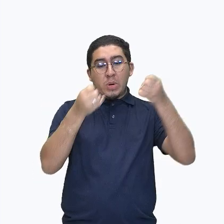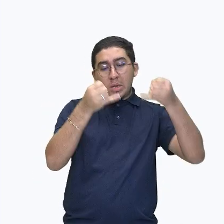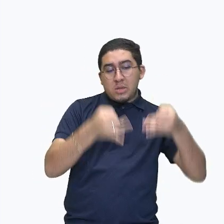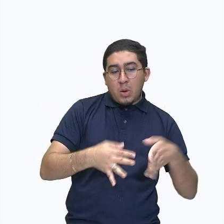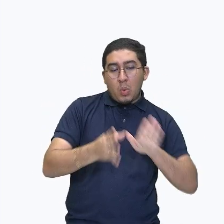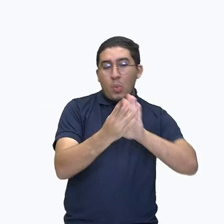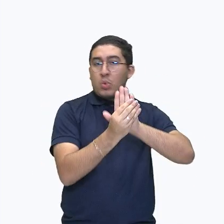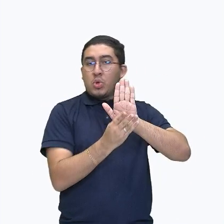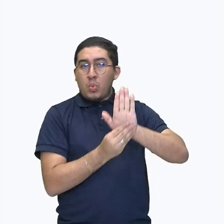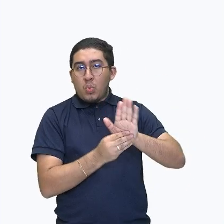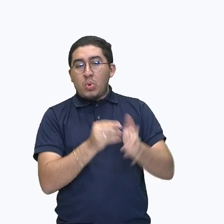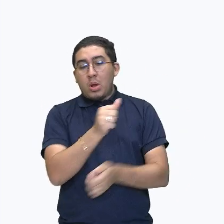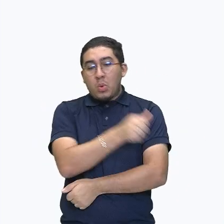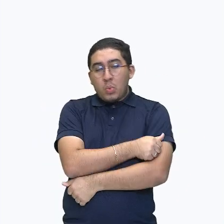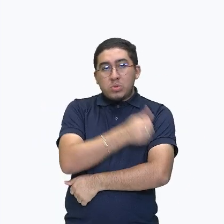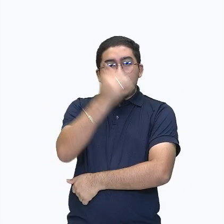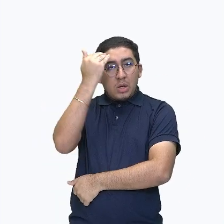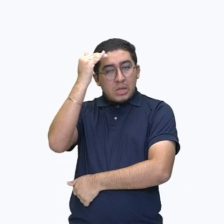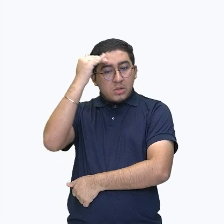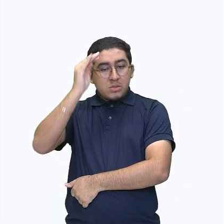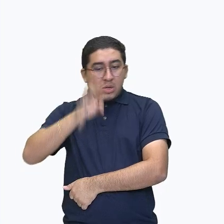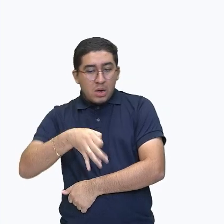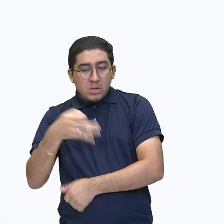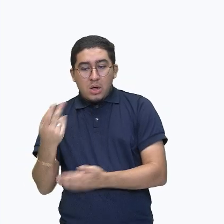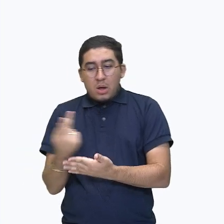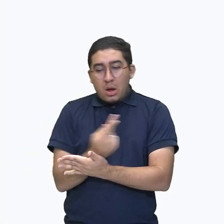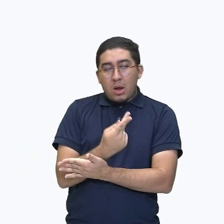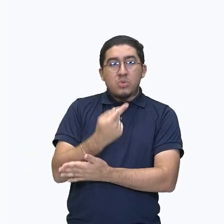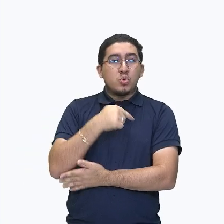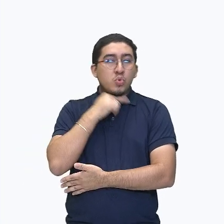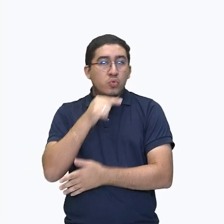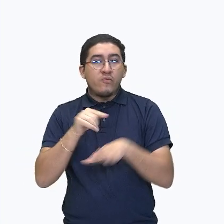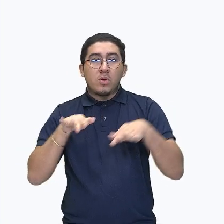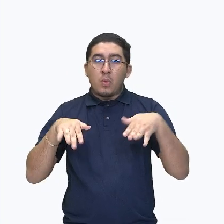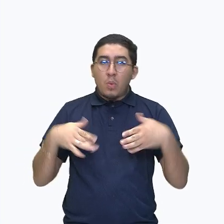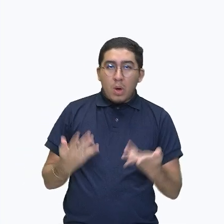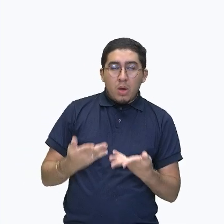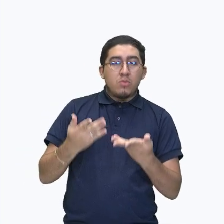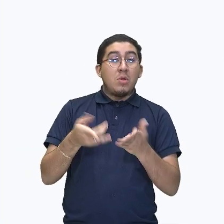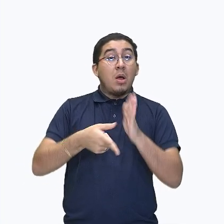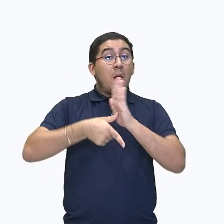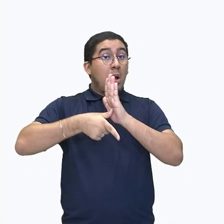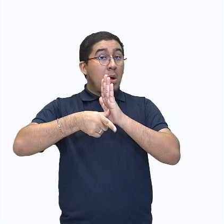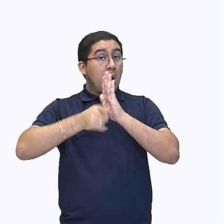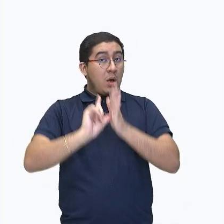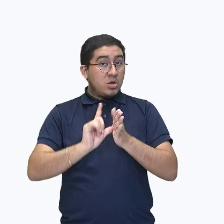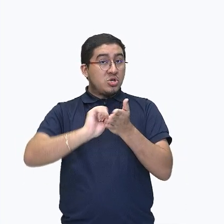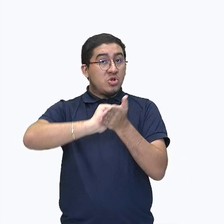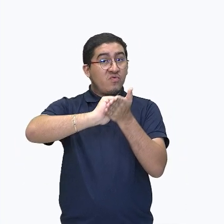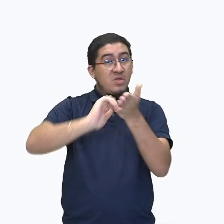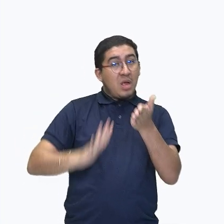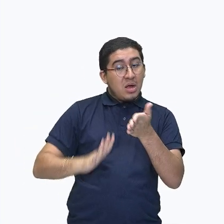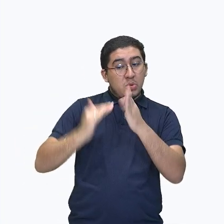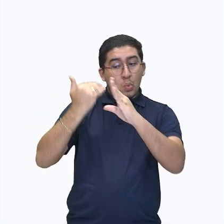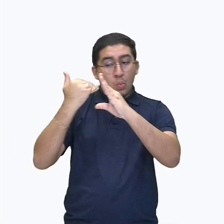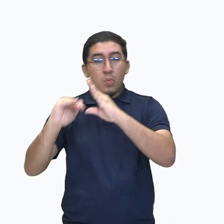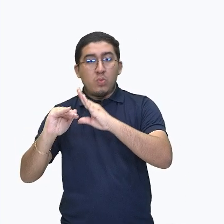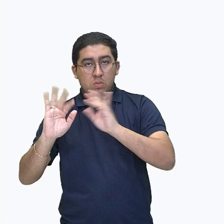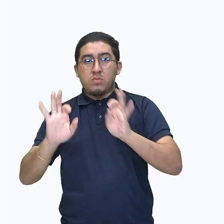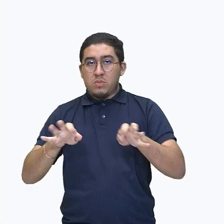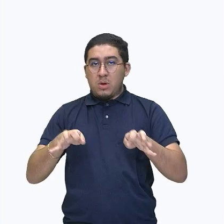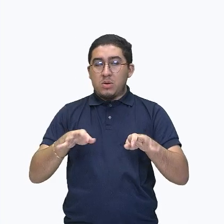aluno conseguiu, né, compreender direitinho, se ele possui alguma dúvida, antes que a DLI seja lançada, tá? A gente considera também